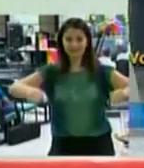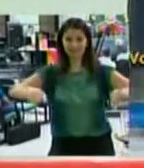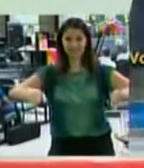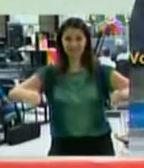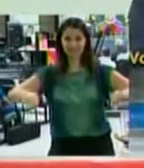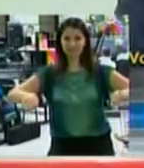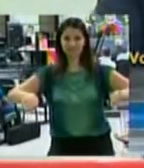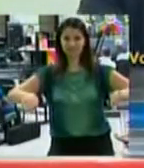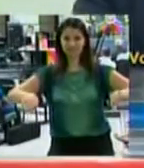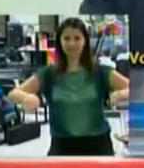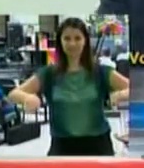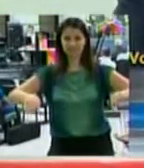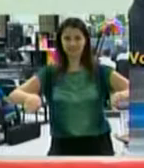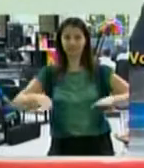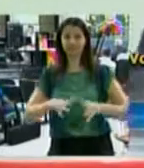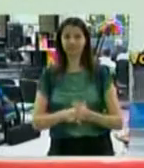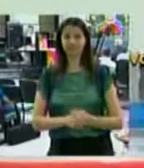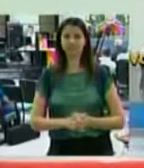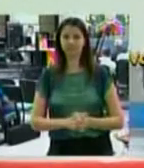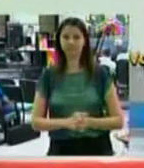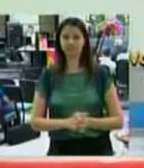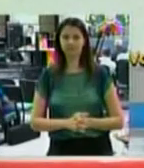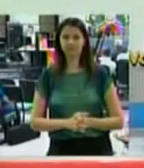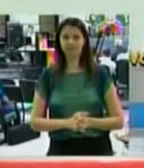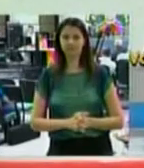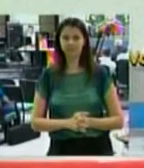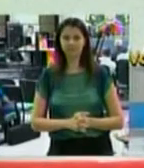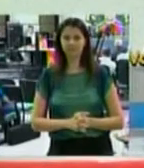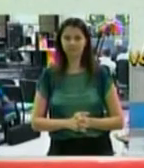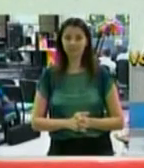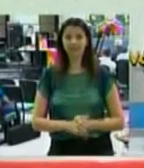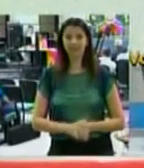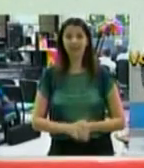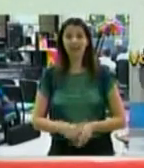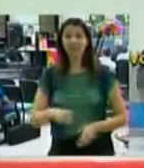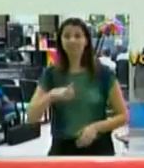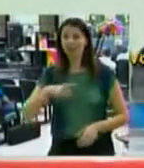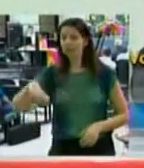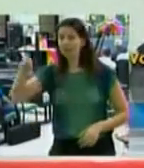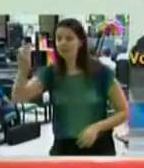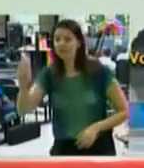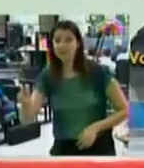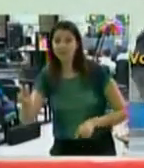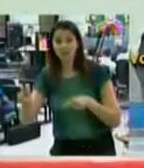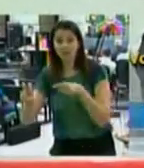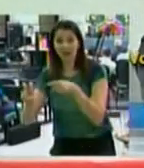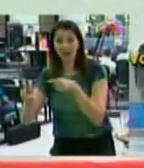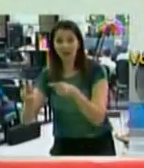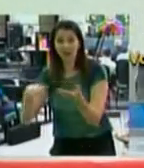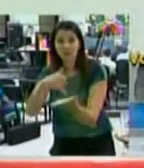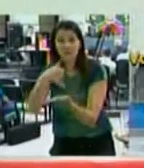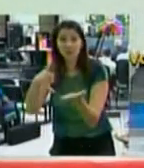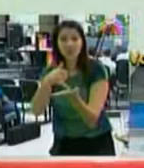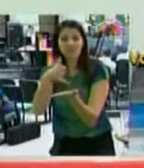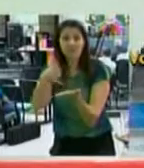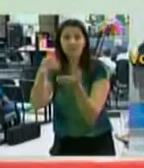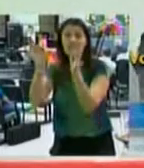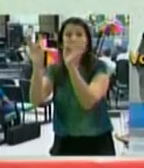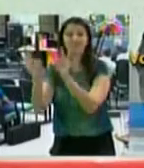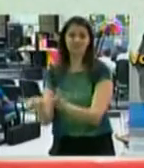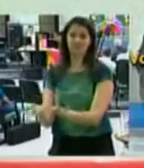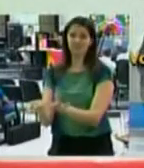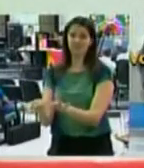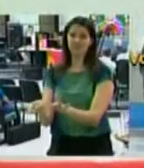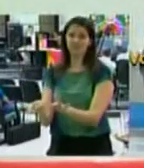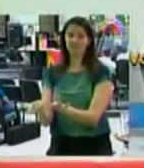é que para 5, o azeite cessa, se acaba,